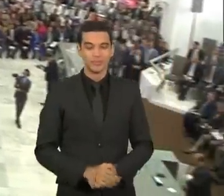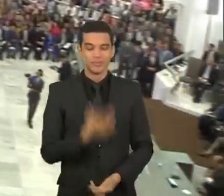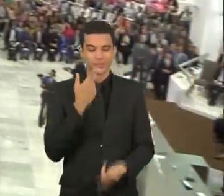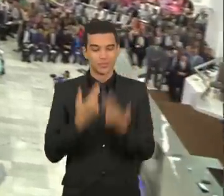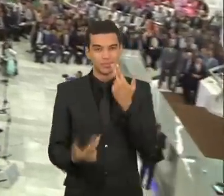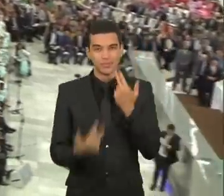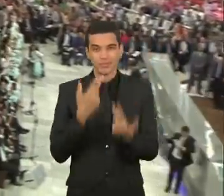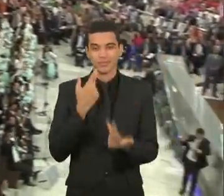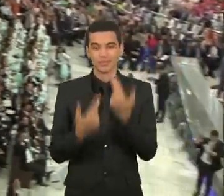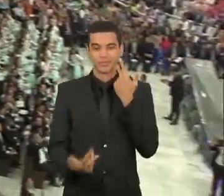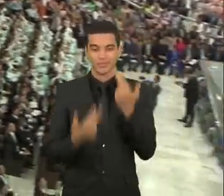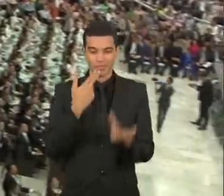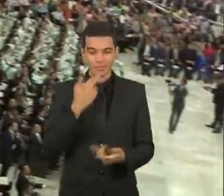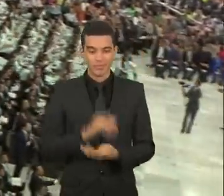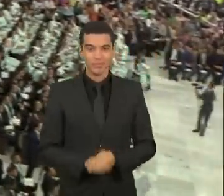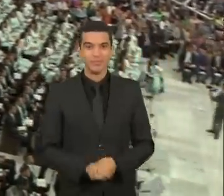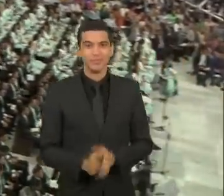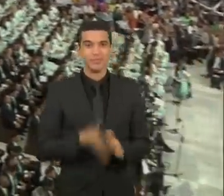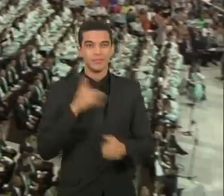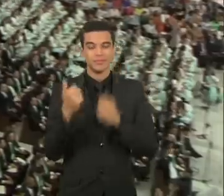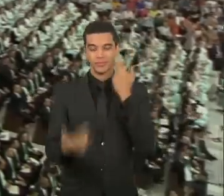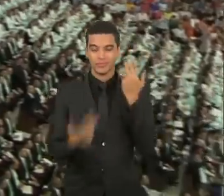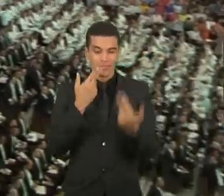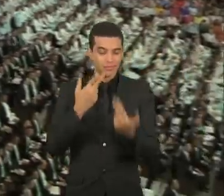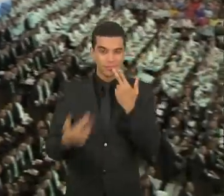Charando Kamashaya.